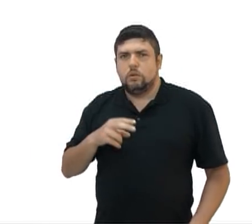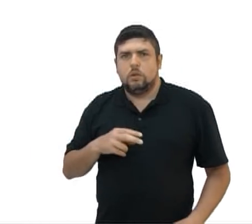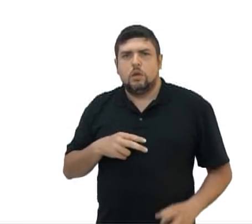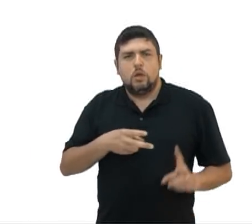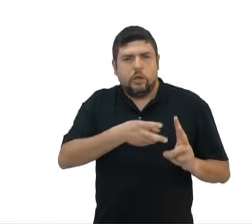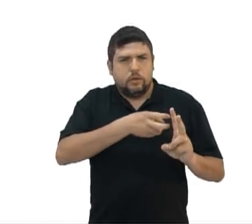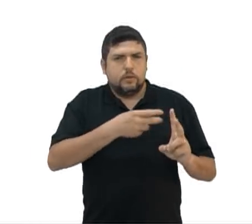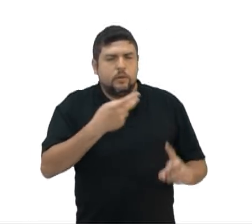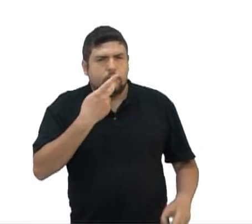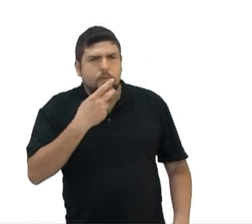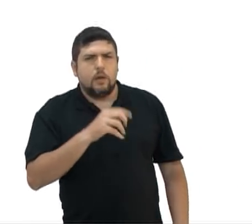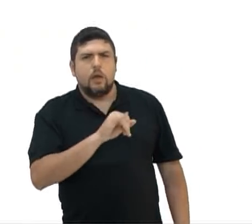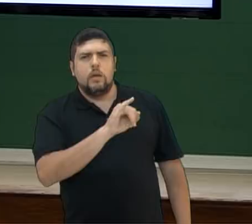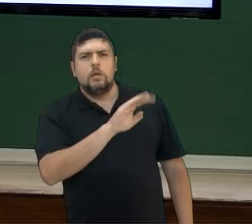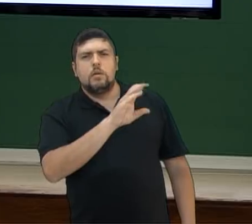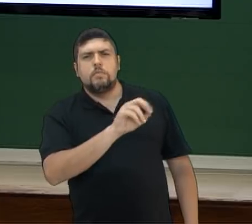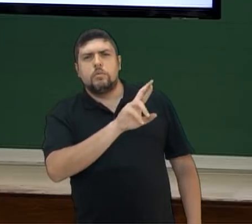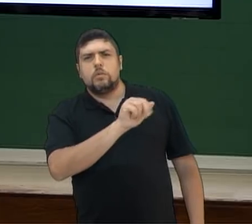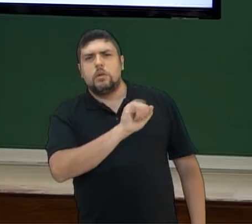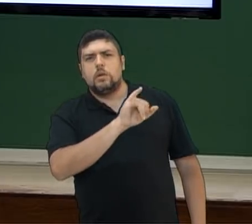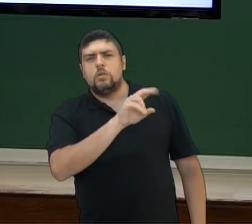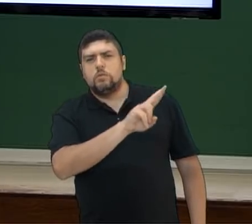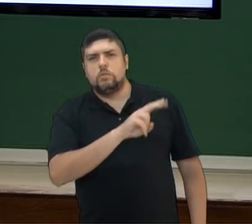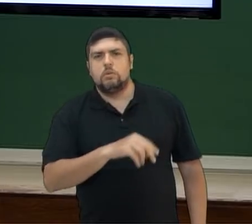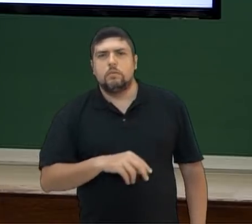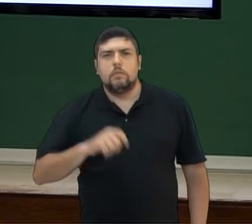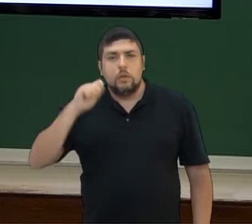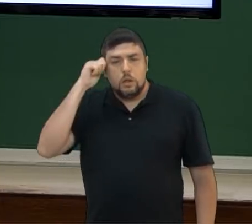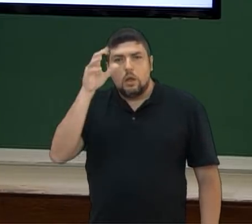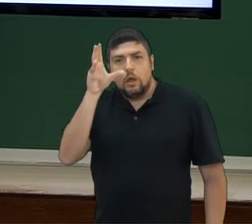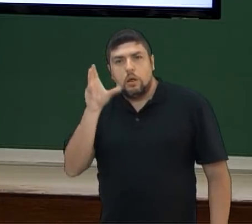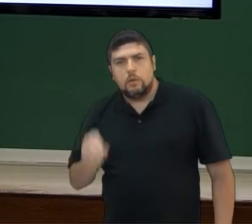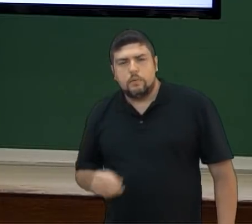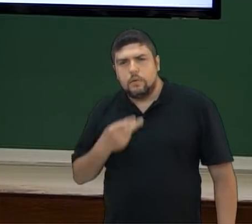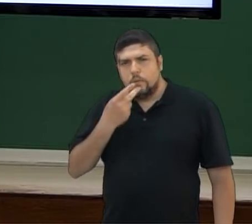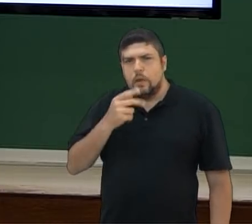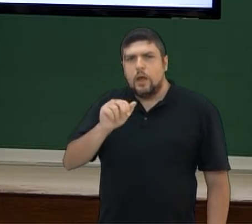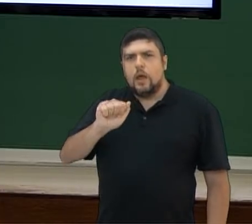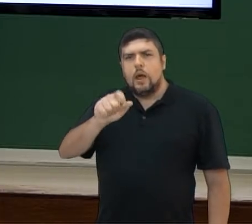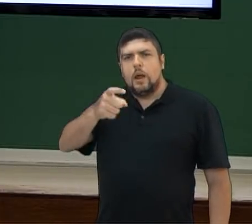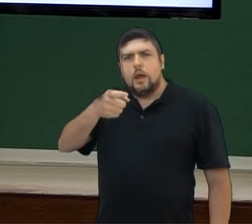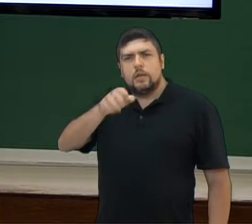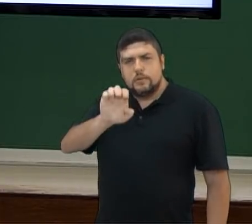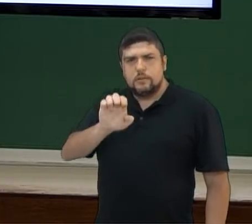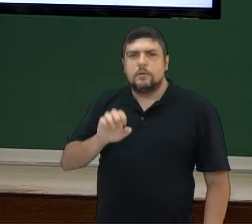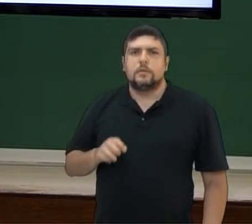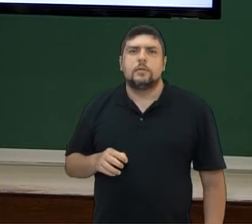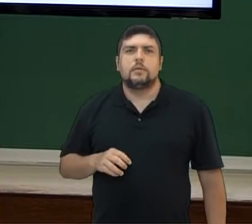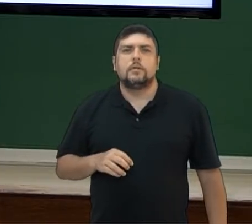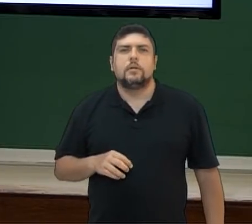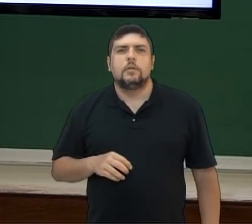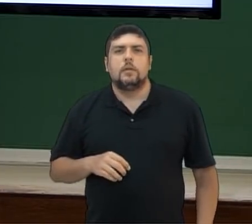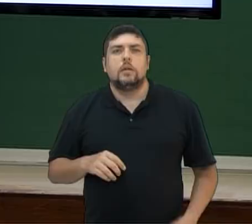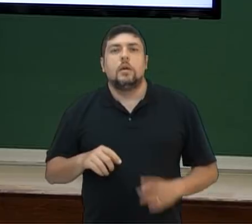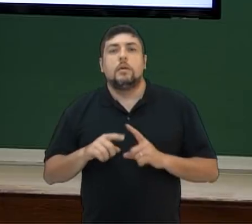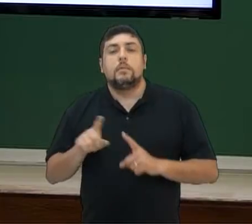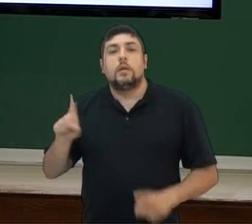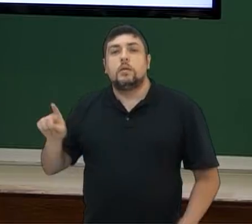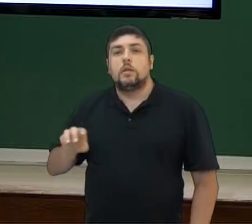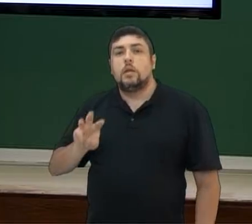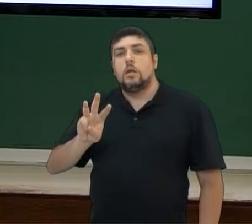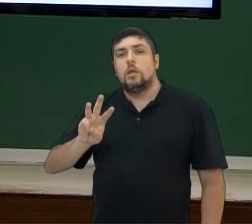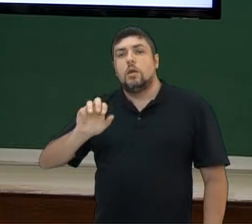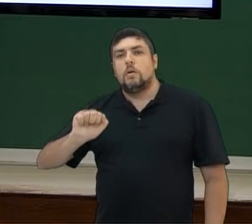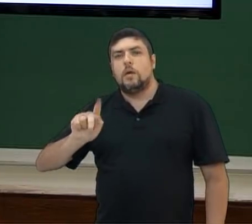une. Os africanos chamam de Axé, a força que está em tudo. Mas os Maori chamam de